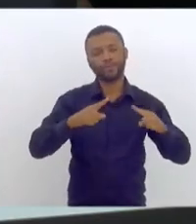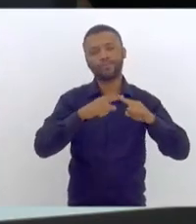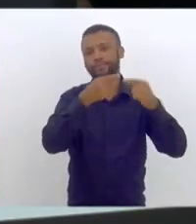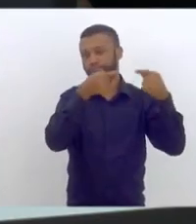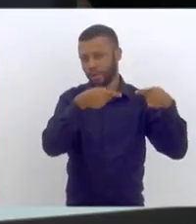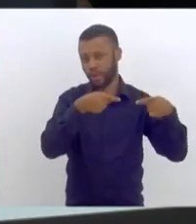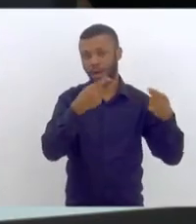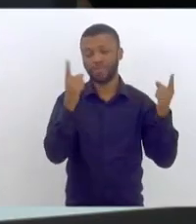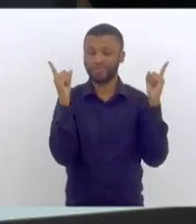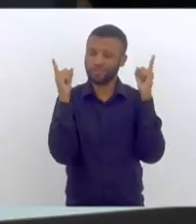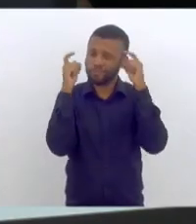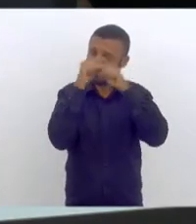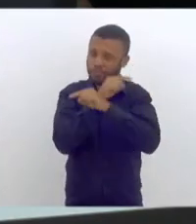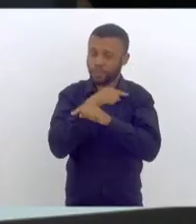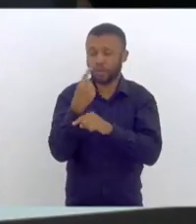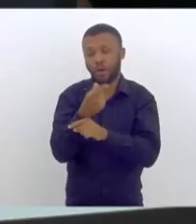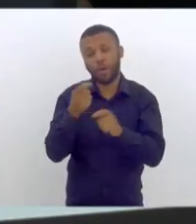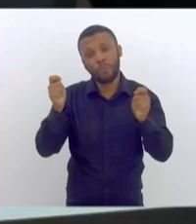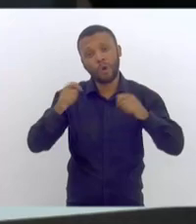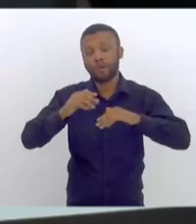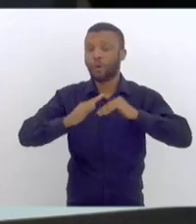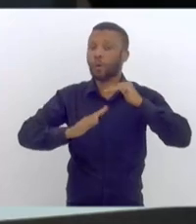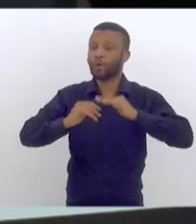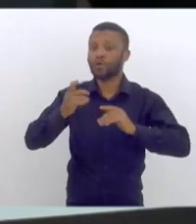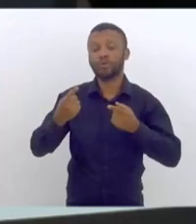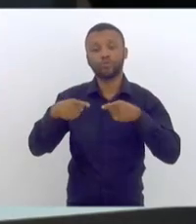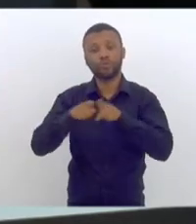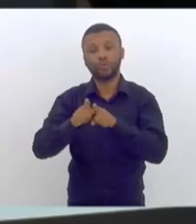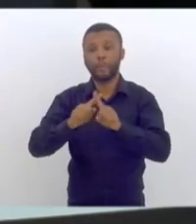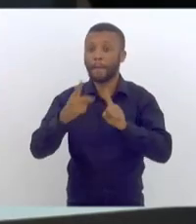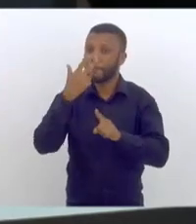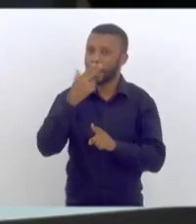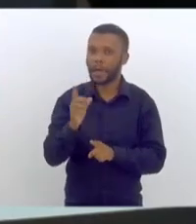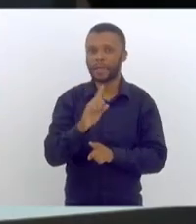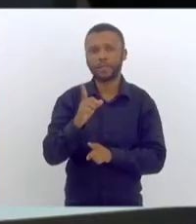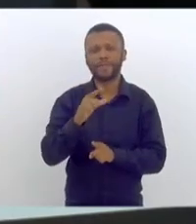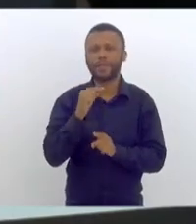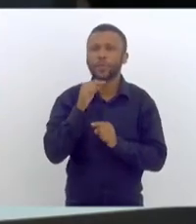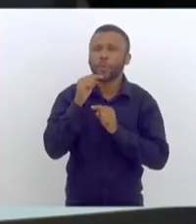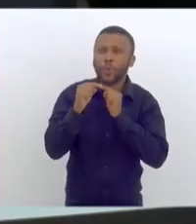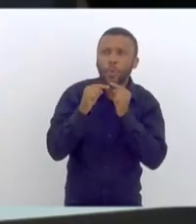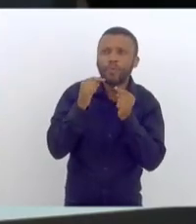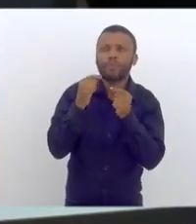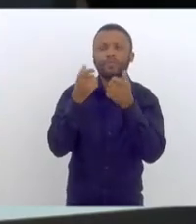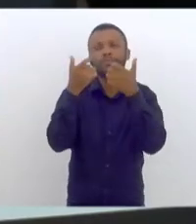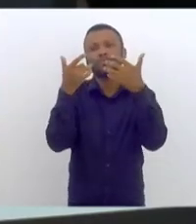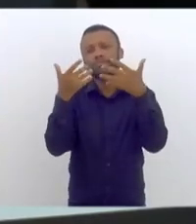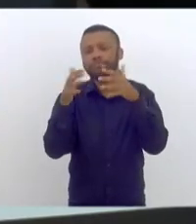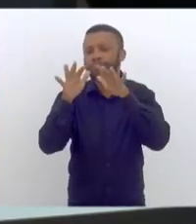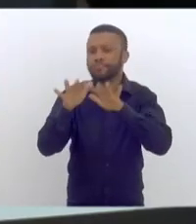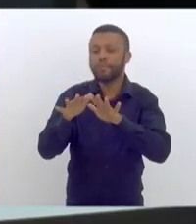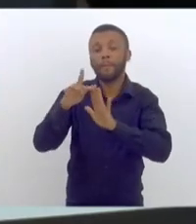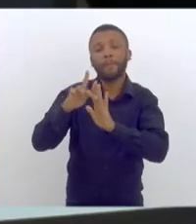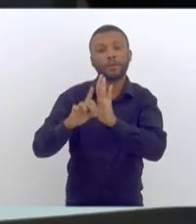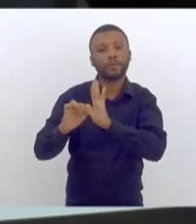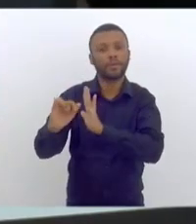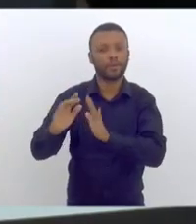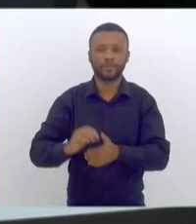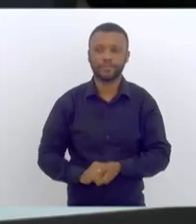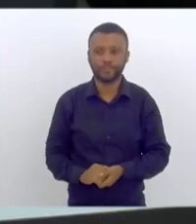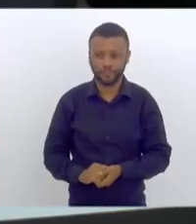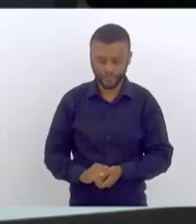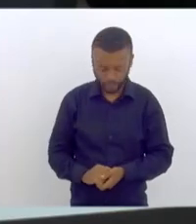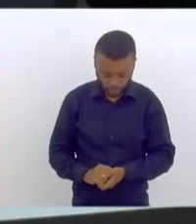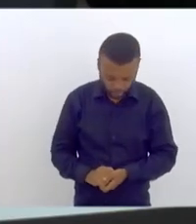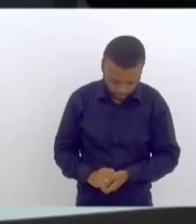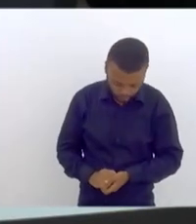um dificultador que eu acho que a gente pode construir juntos mas não me parece que a gente tá maduro ainda para escrever isso no projeto de lei não